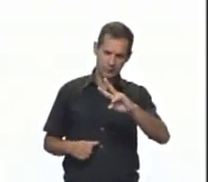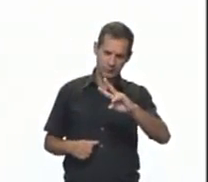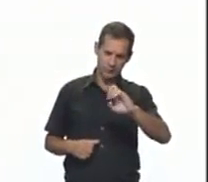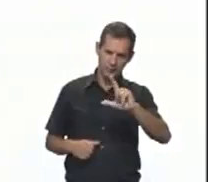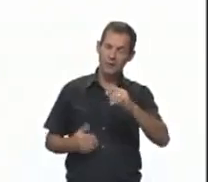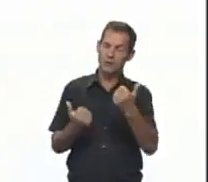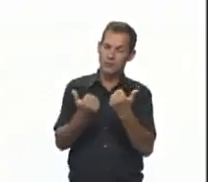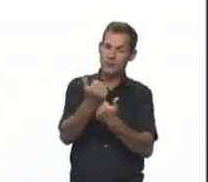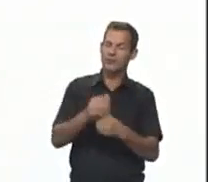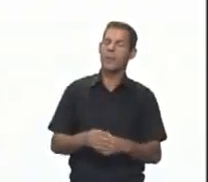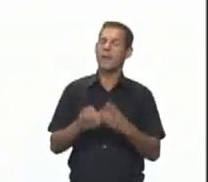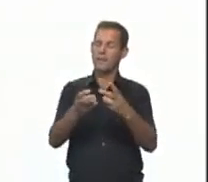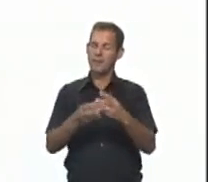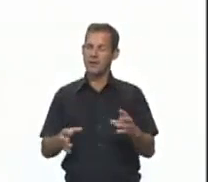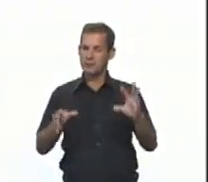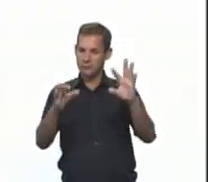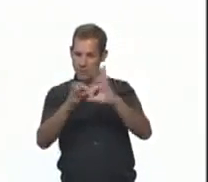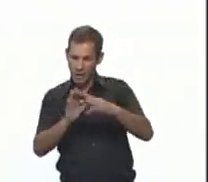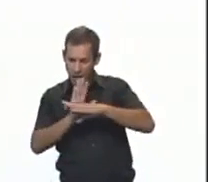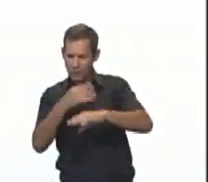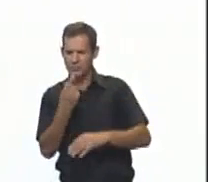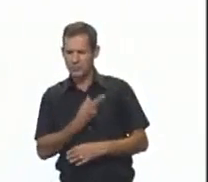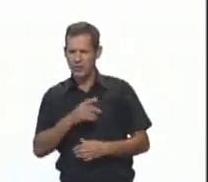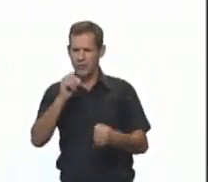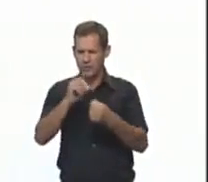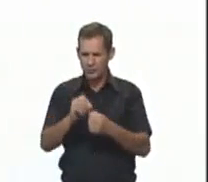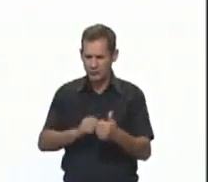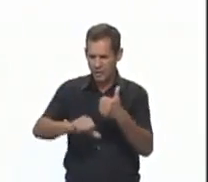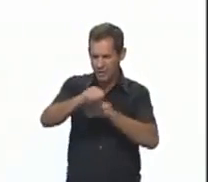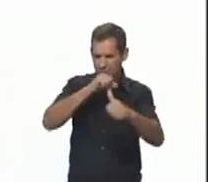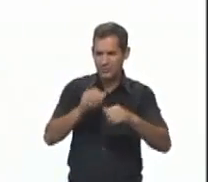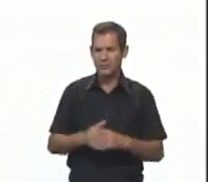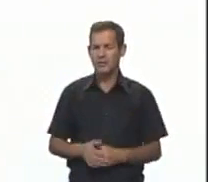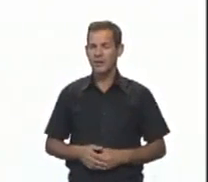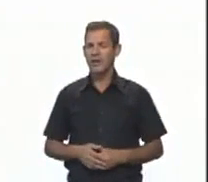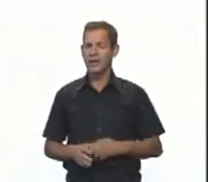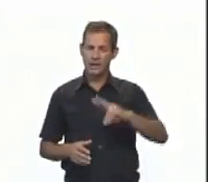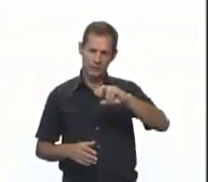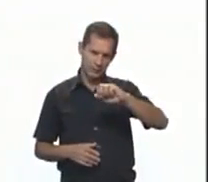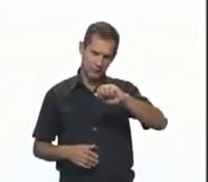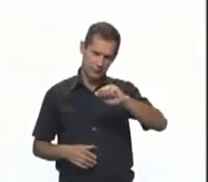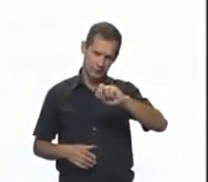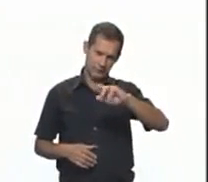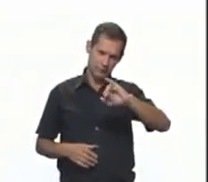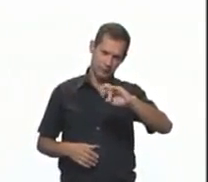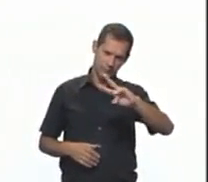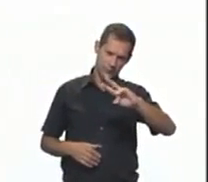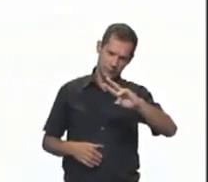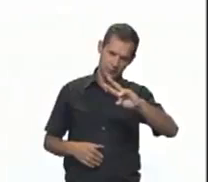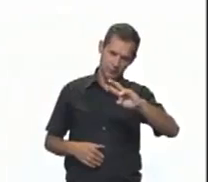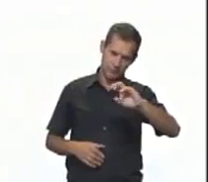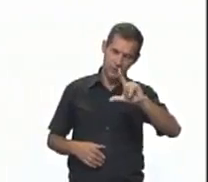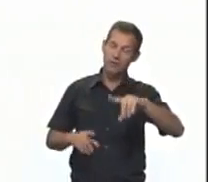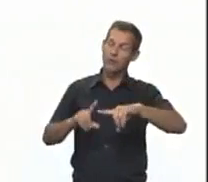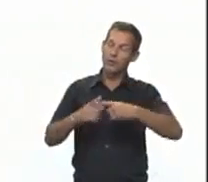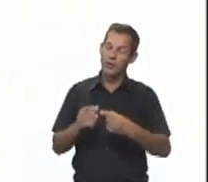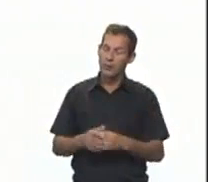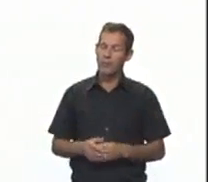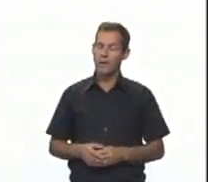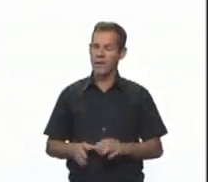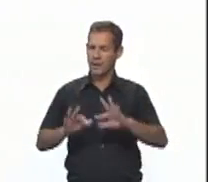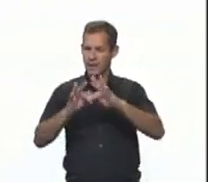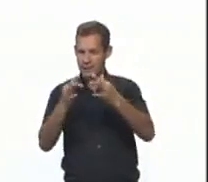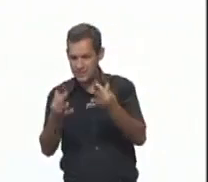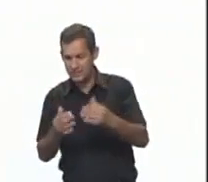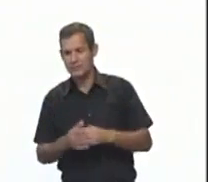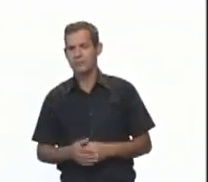substituição, determinadas integrais elas nos permitem que se realize uma transformação na variável, que reduz uma integral mais complicada em